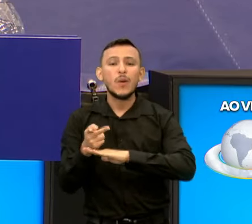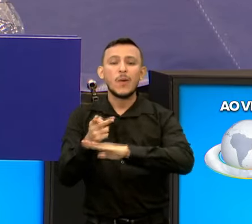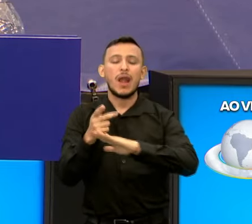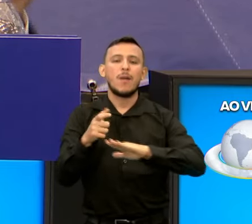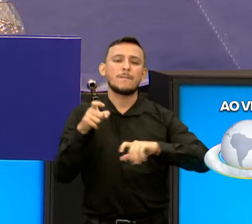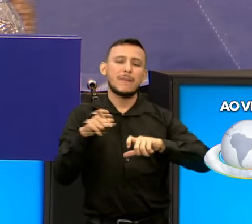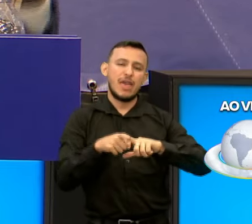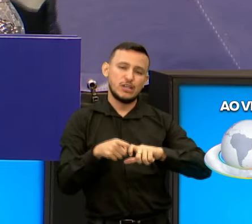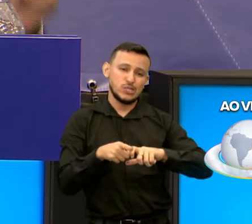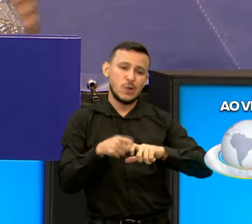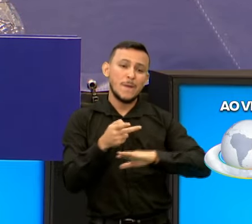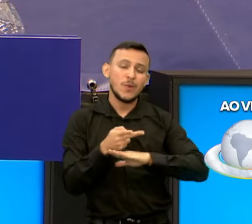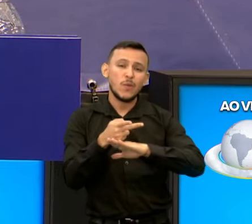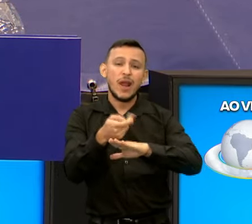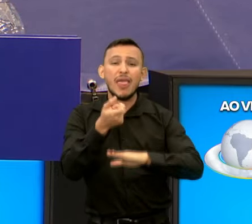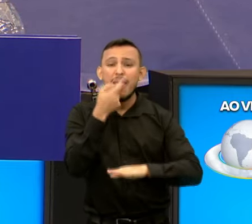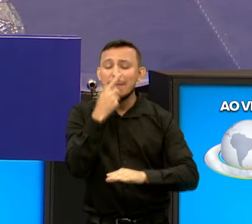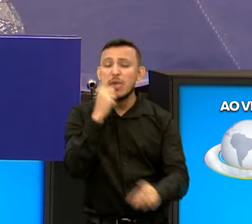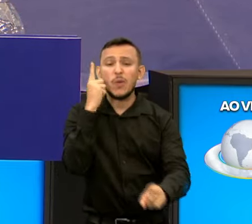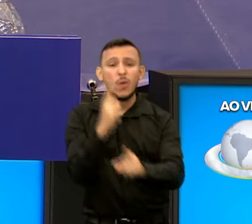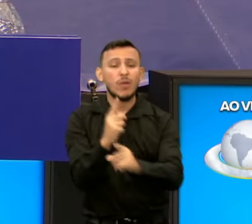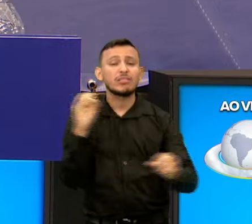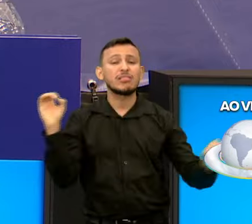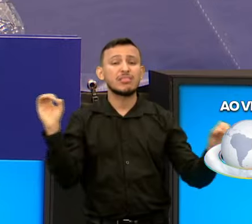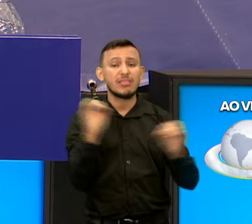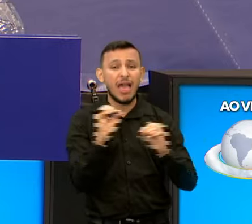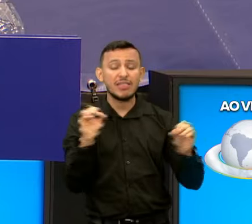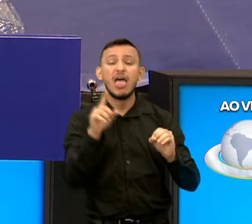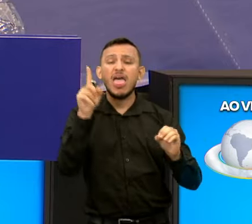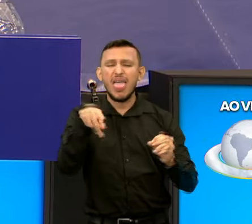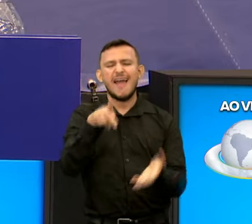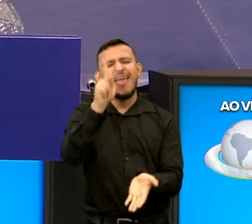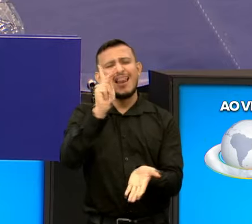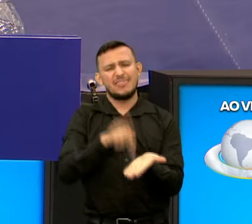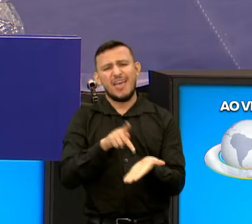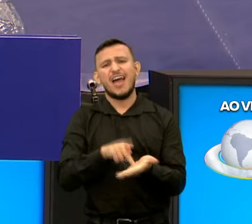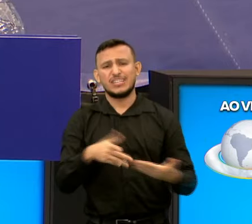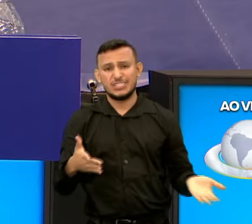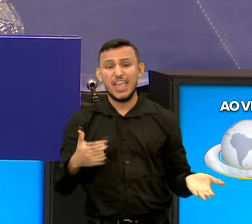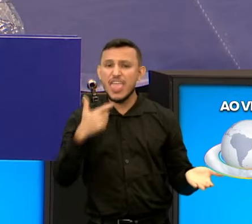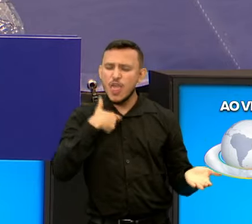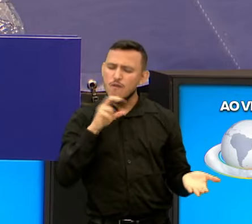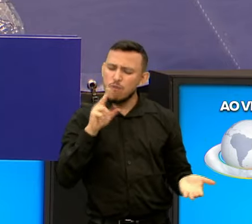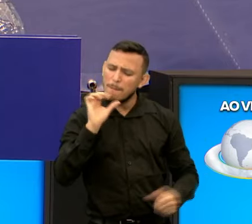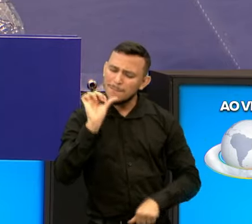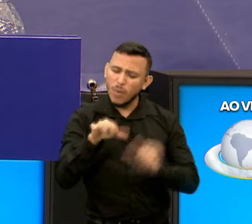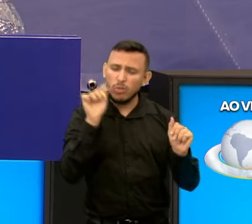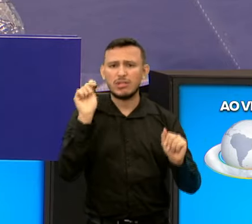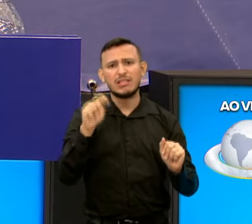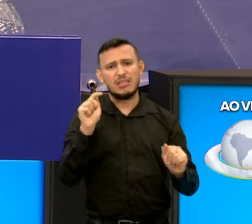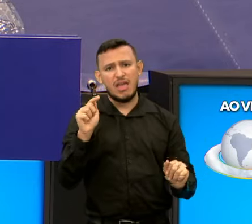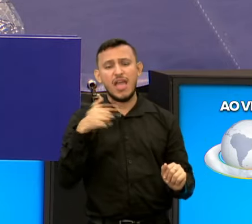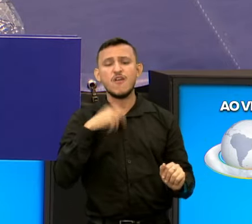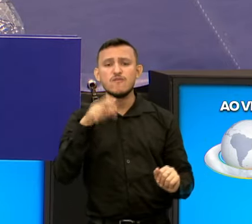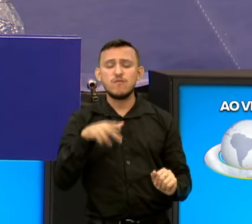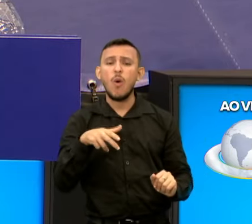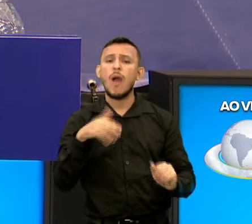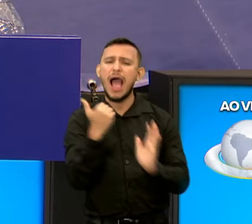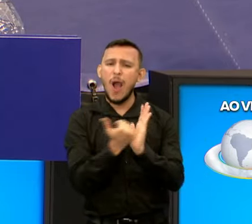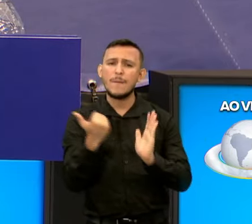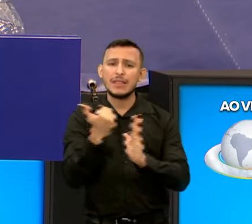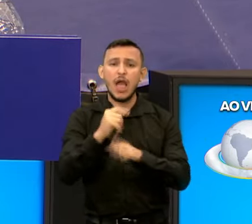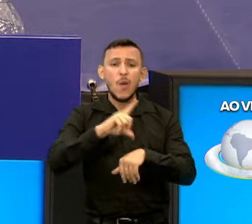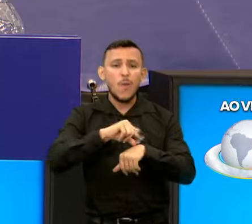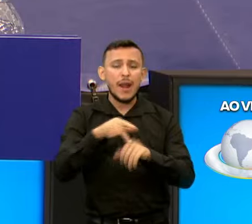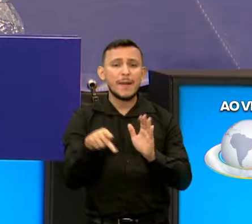médico, atrás de um remédio e não encontra. Essa é a realidade. Eu vou mudar essa realidade. Eu vou ampliar os